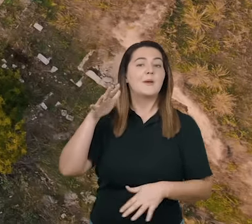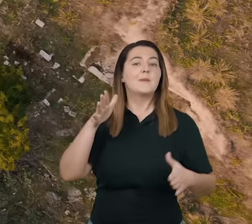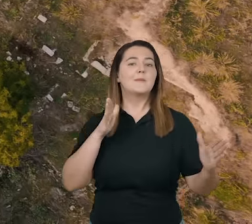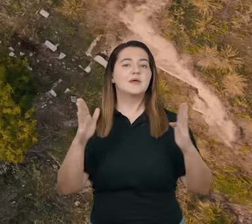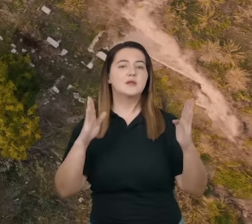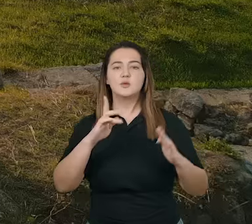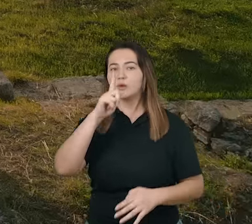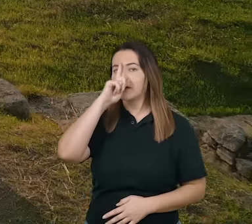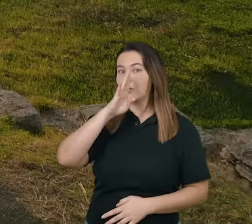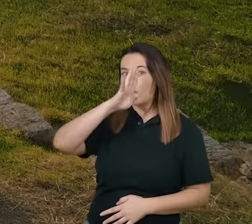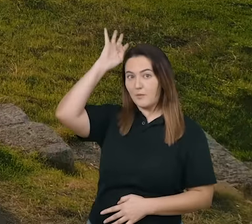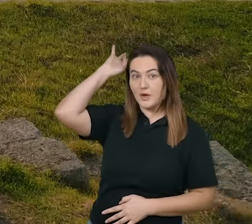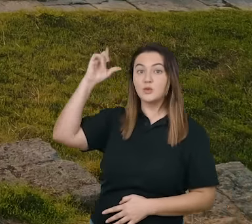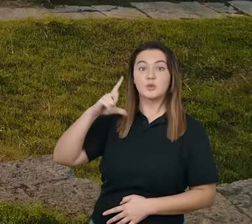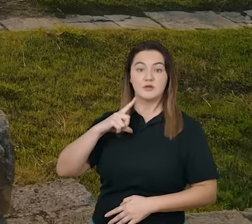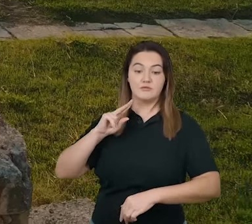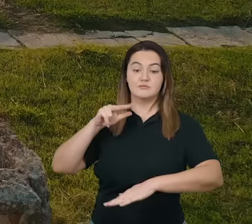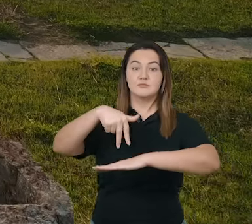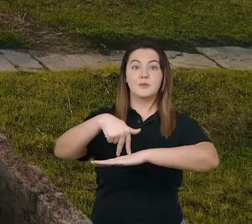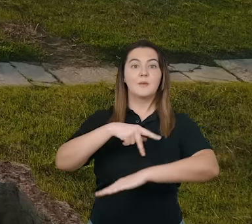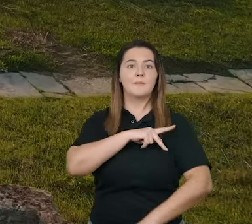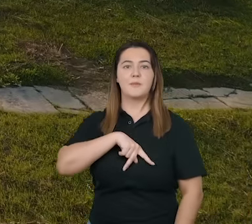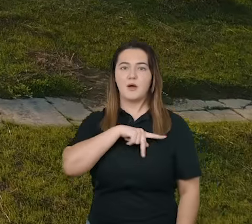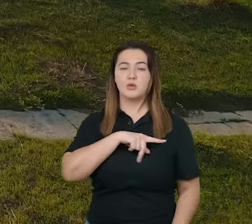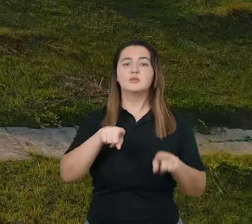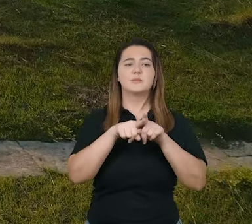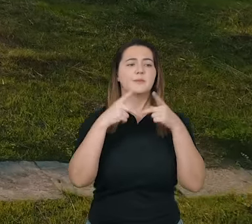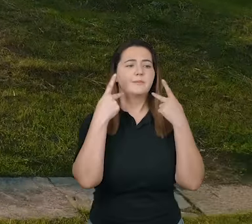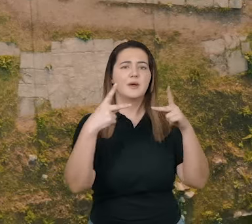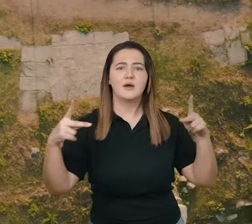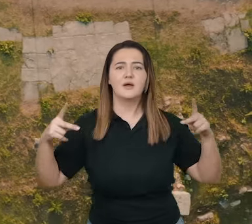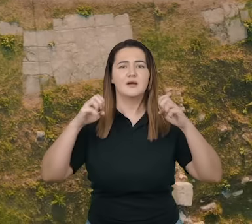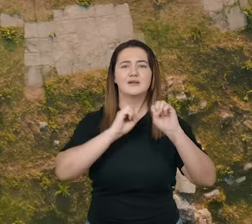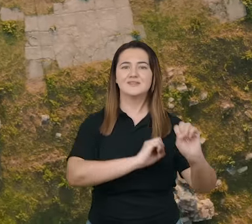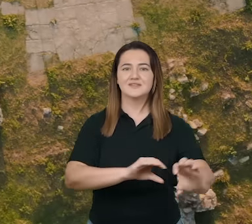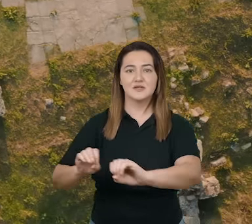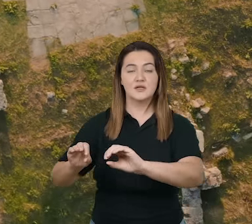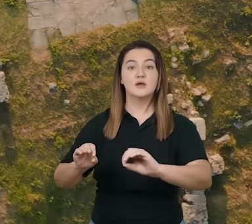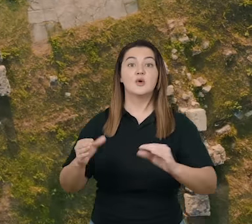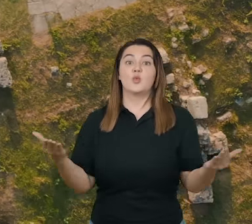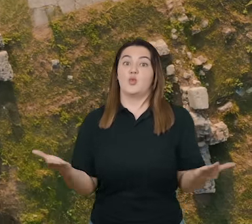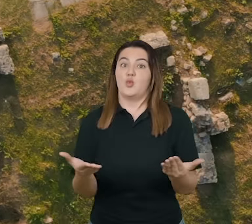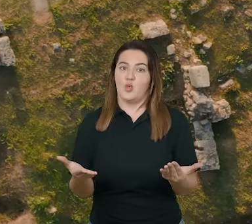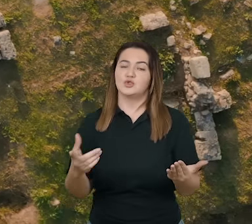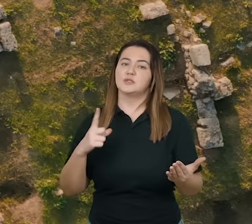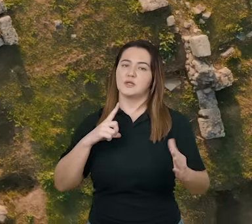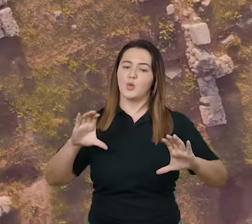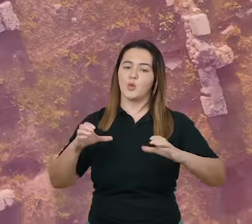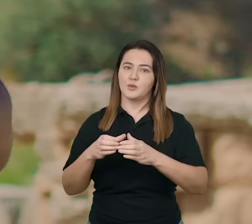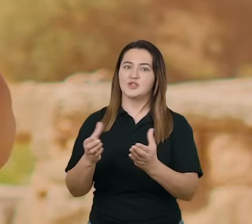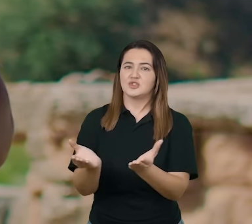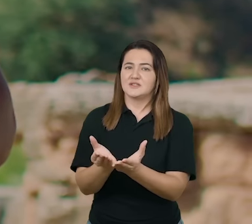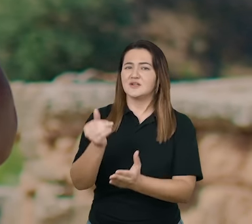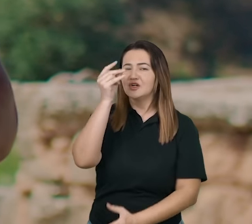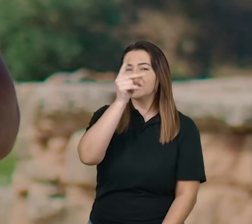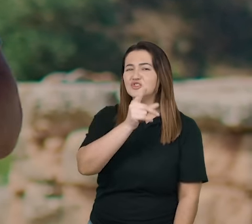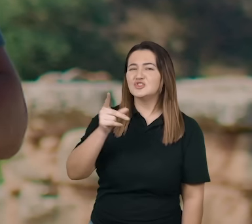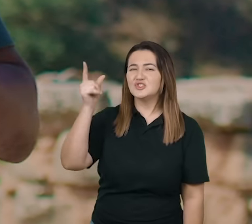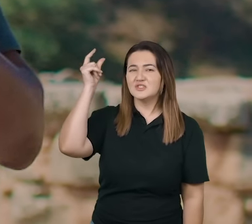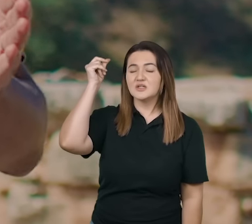que recebeu a presença do apóstolo Paulo, a sua pregação e onde uma antiga comunidade cristã